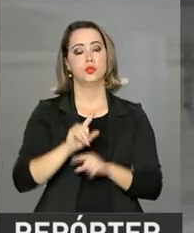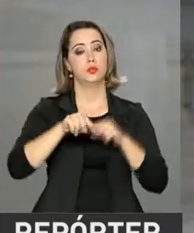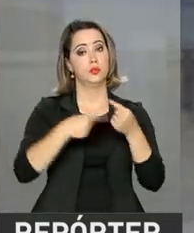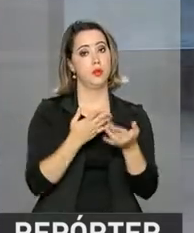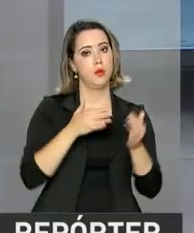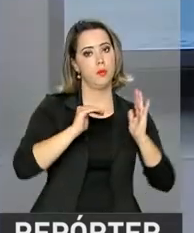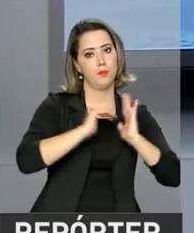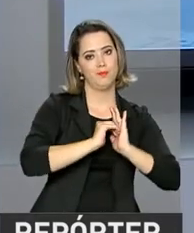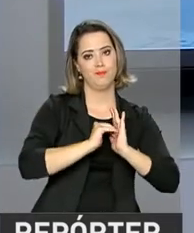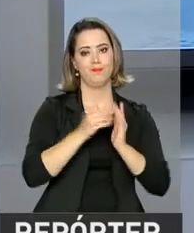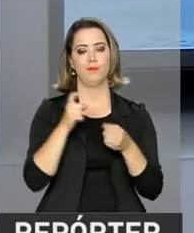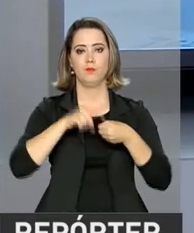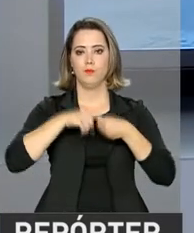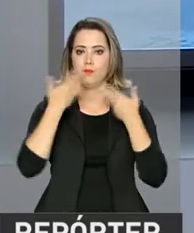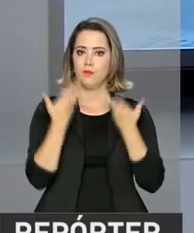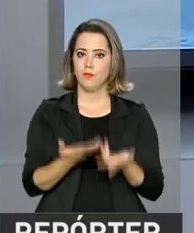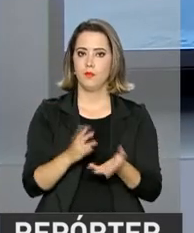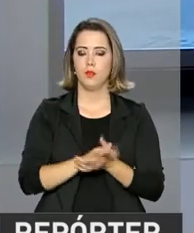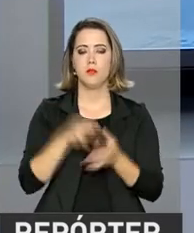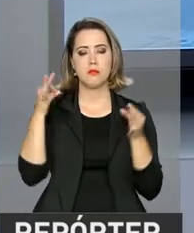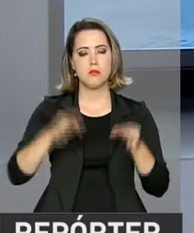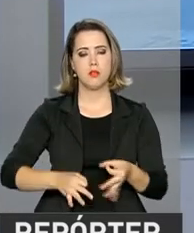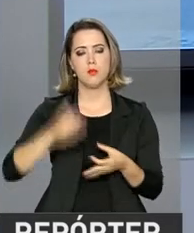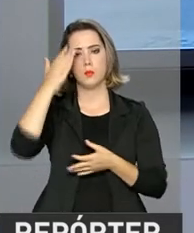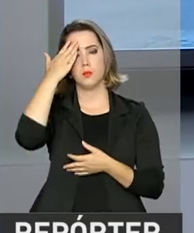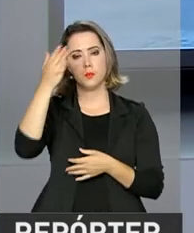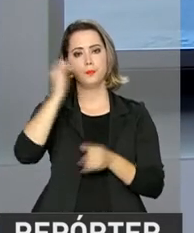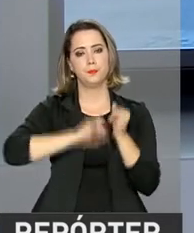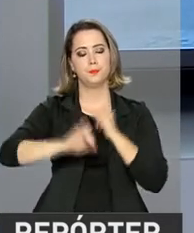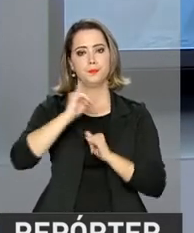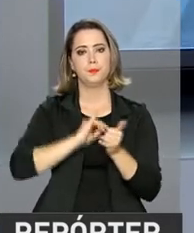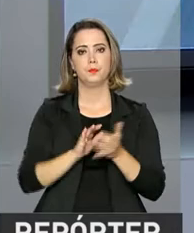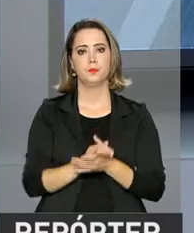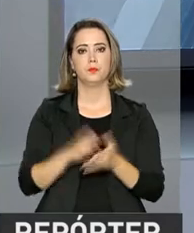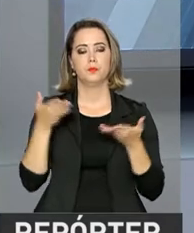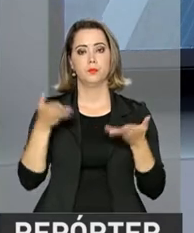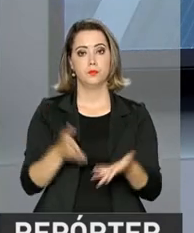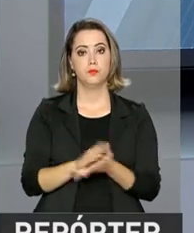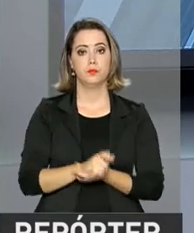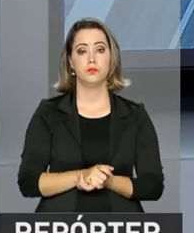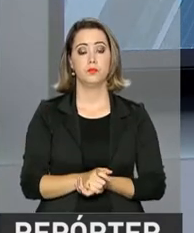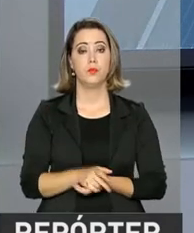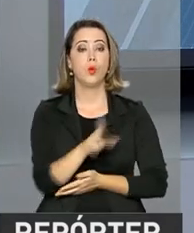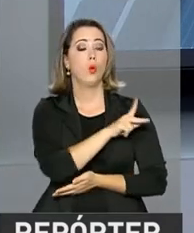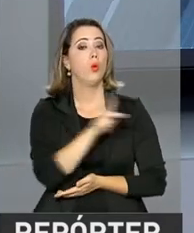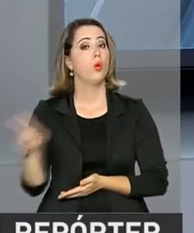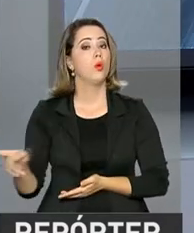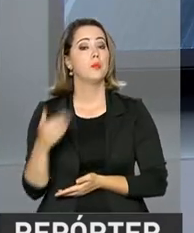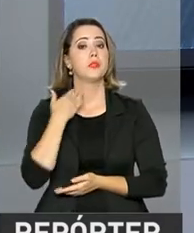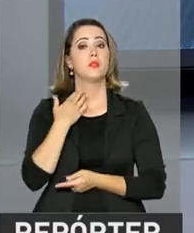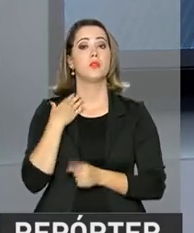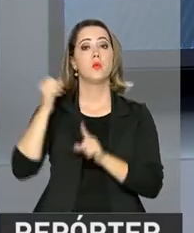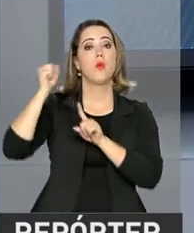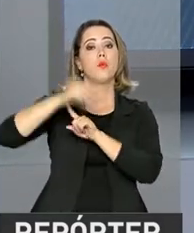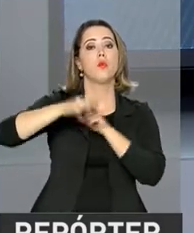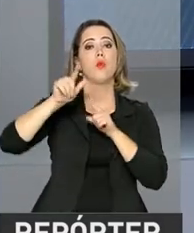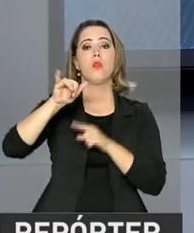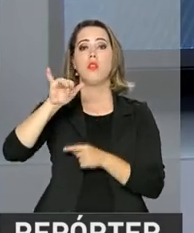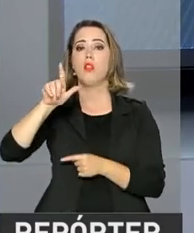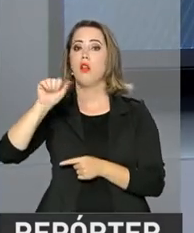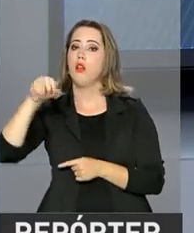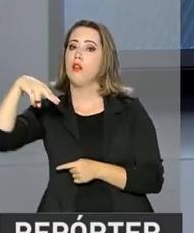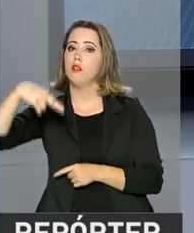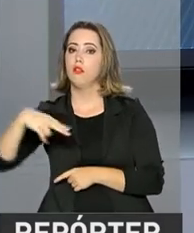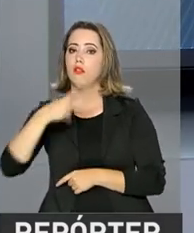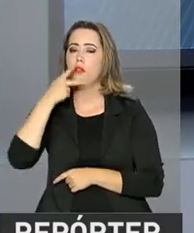voto com você no estúdio roberto está ótimo paulo obrigado pela sua participação aqui com a gente e o presidente do banco central ilan goldfajn